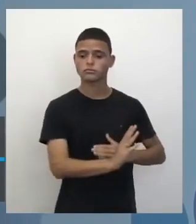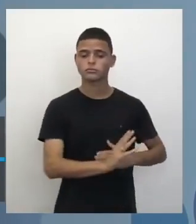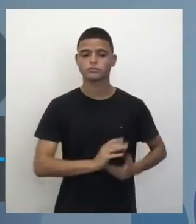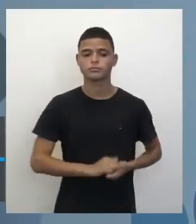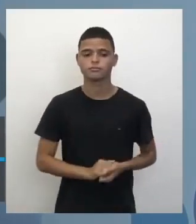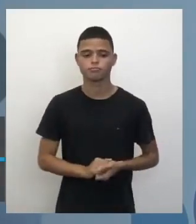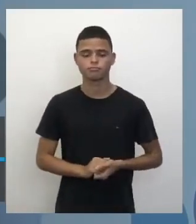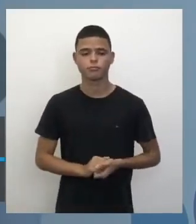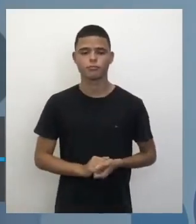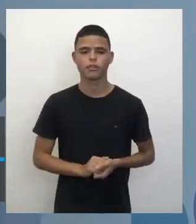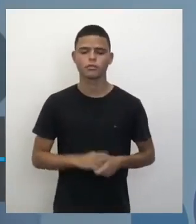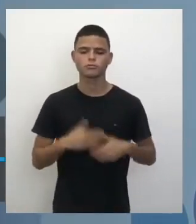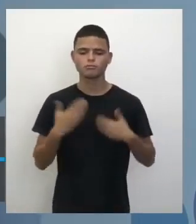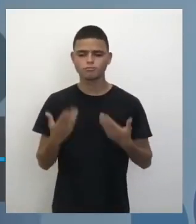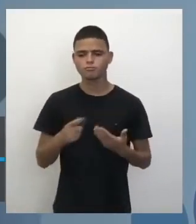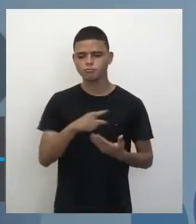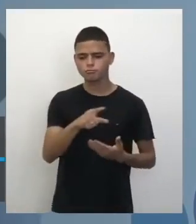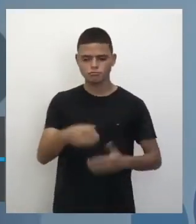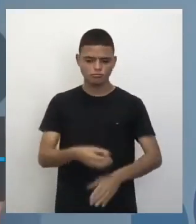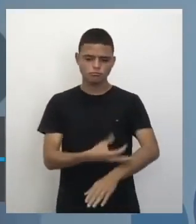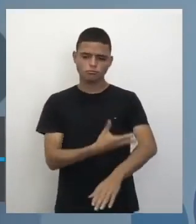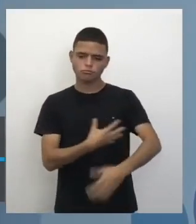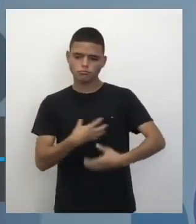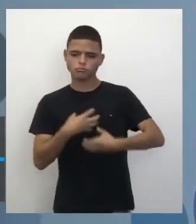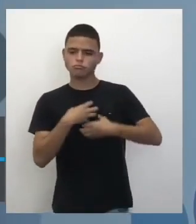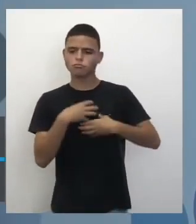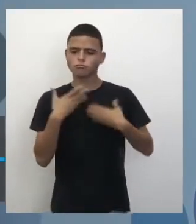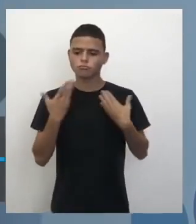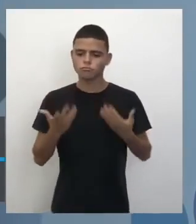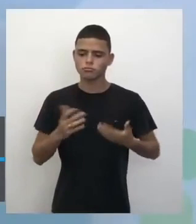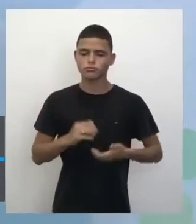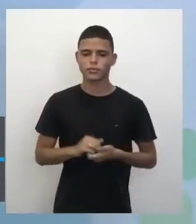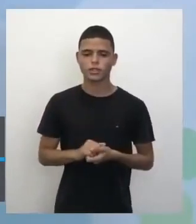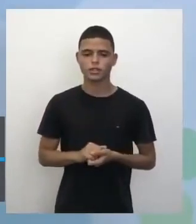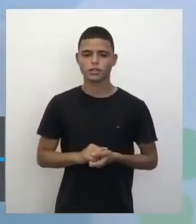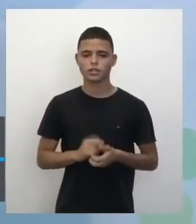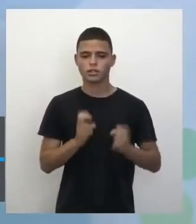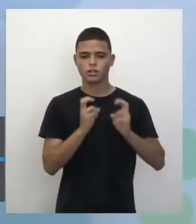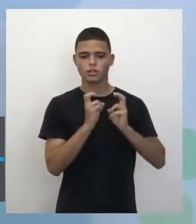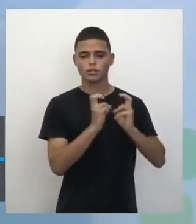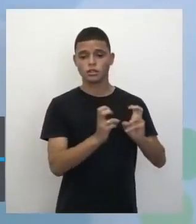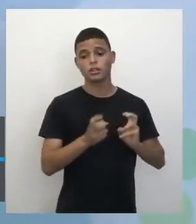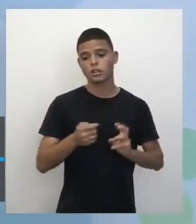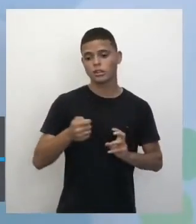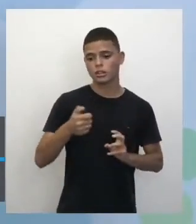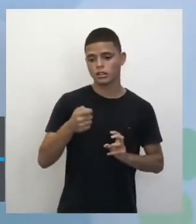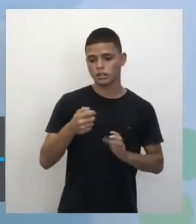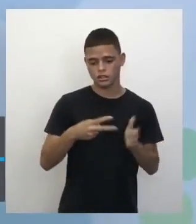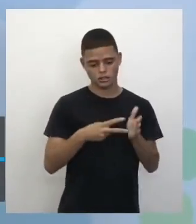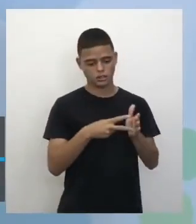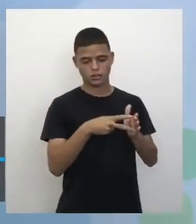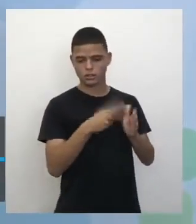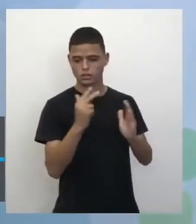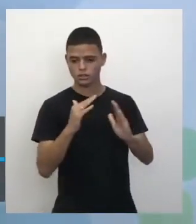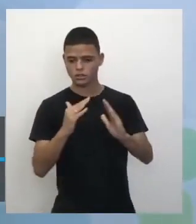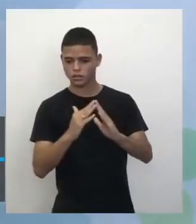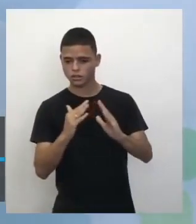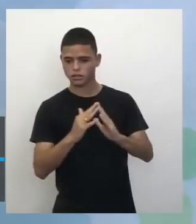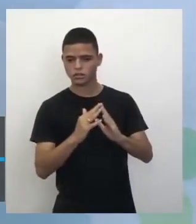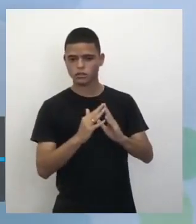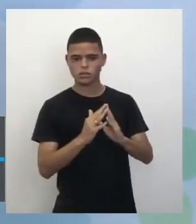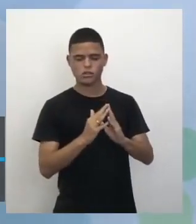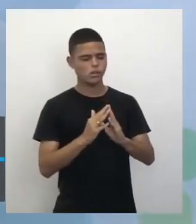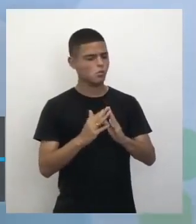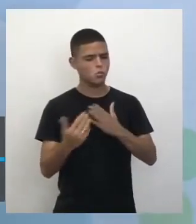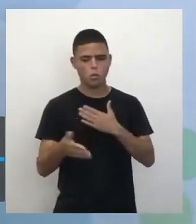de lembranças, a melhor amiga, o rolê, a Galeria do Rock. O metrô era quase que a segunda casa, né? Porque para qualquer lugar que você vai,